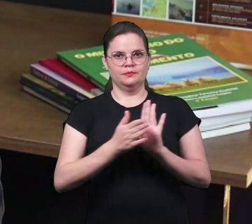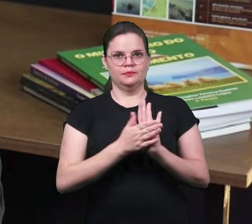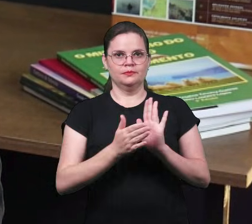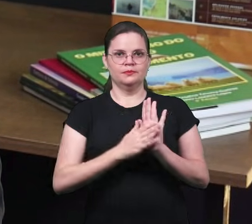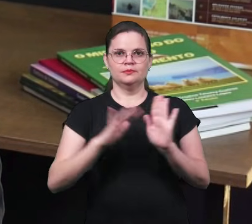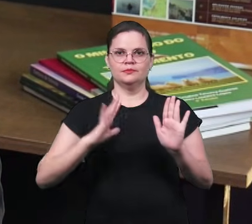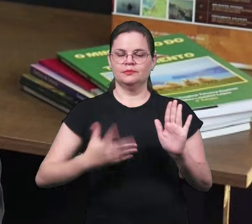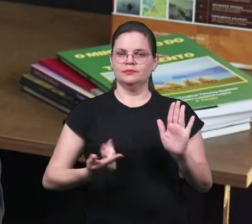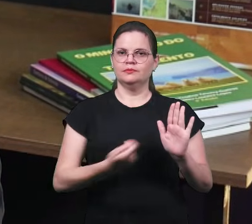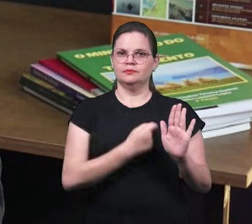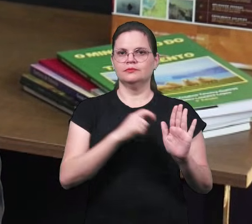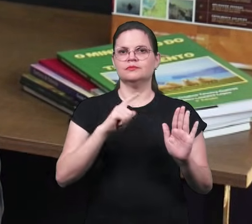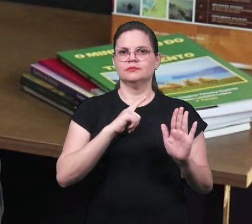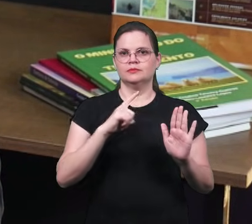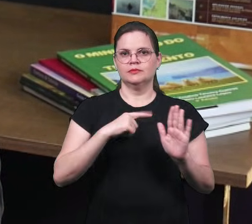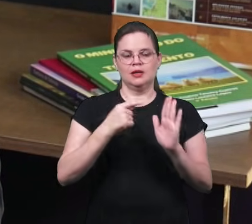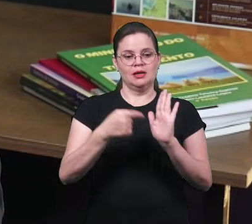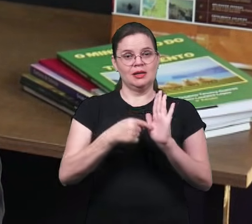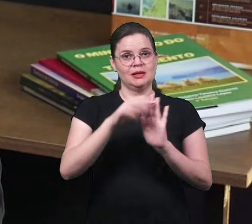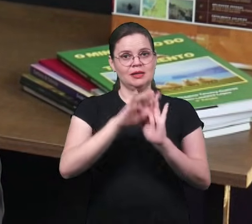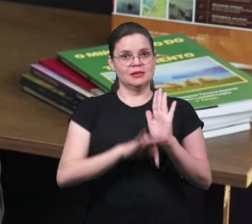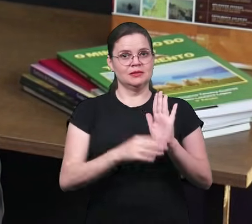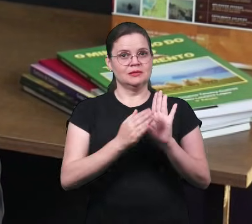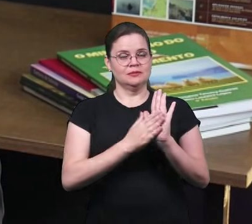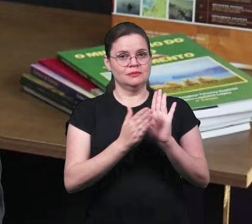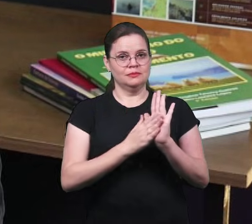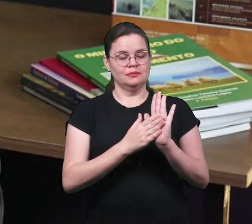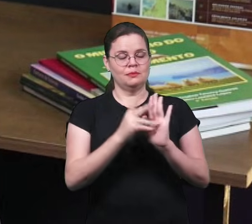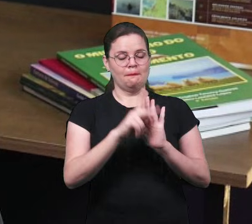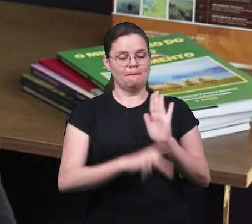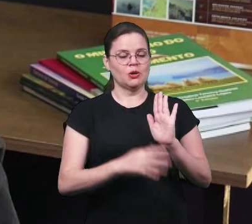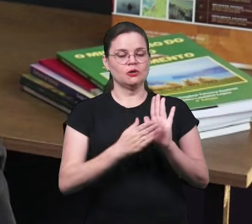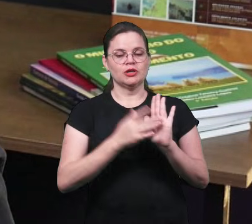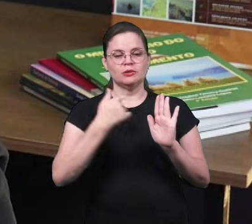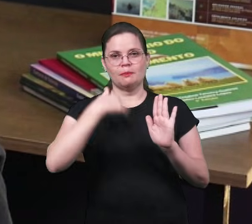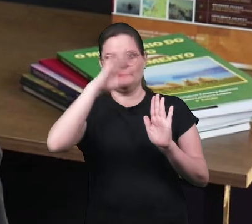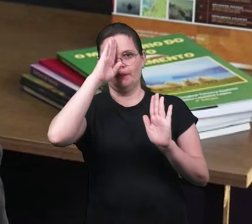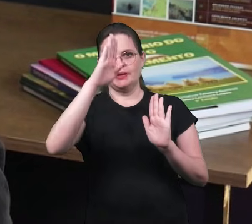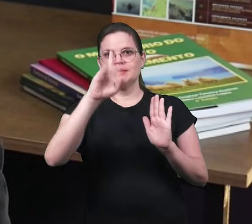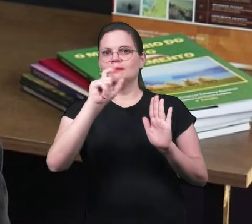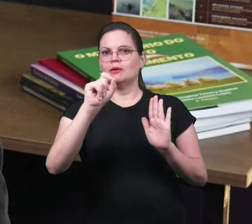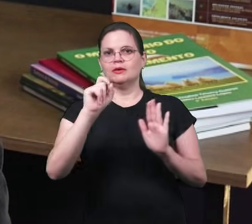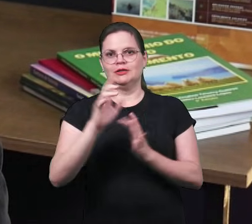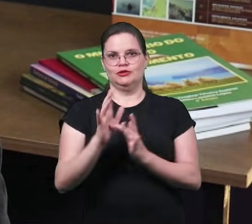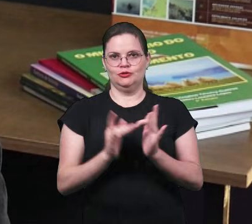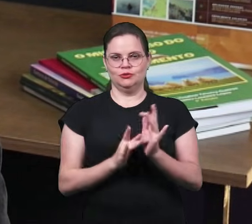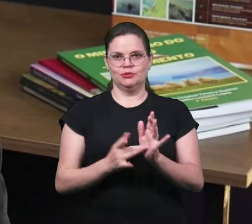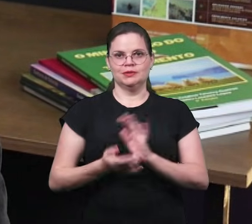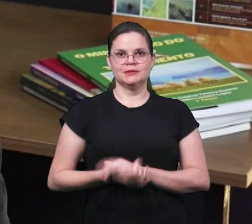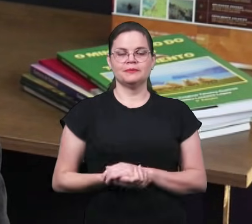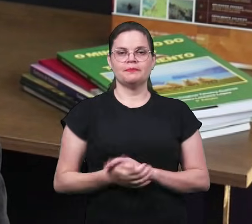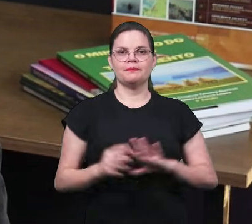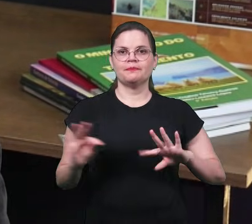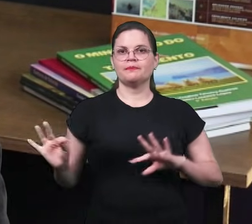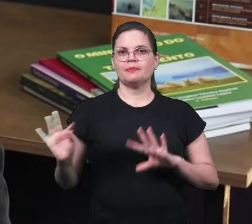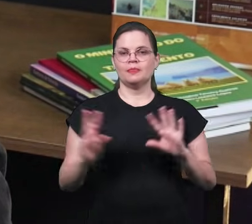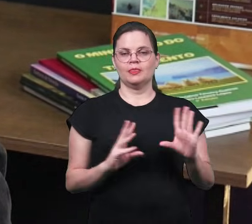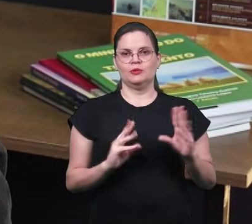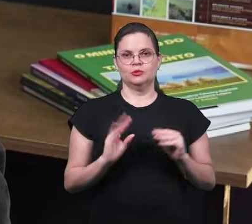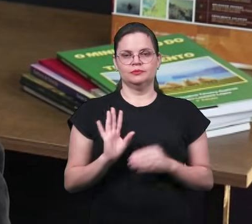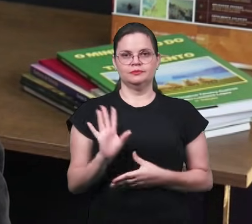centro desse projeto é a pessoa do Senhor Jesus. Então tudo que está na palavra